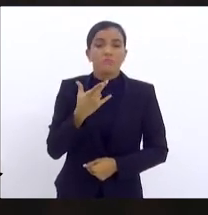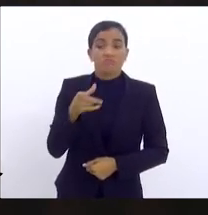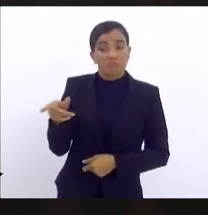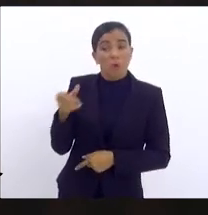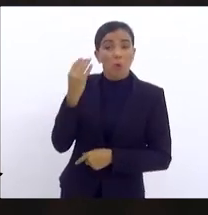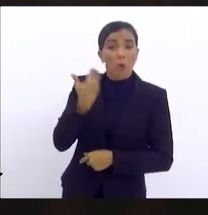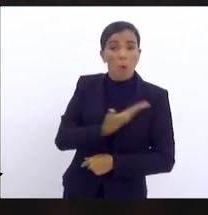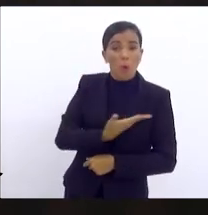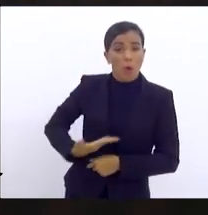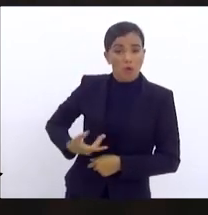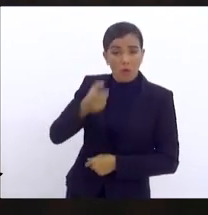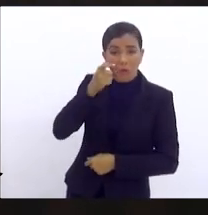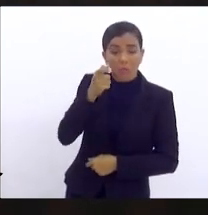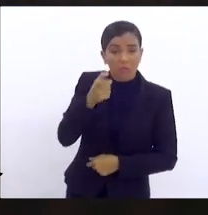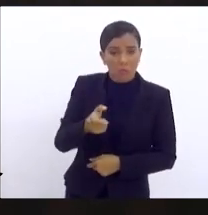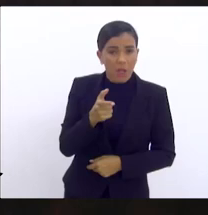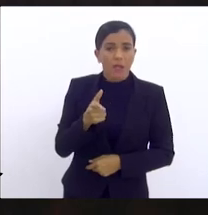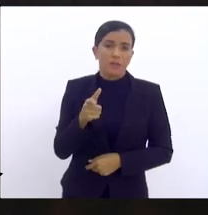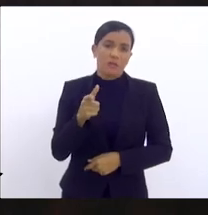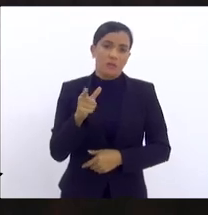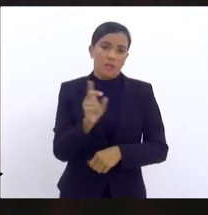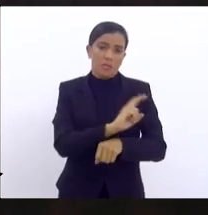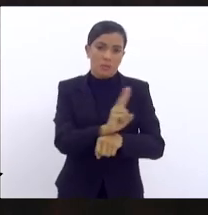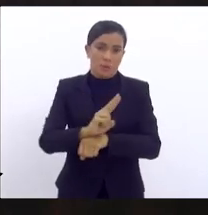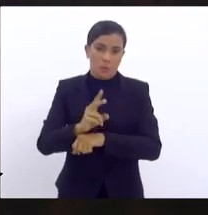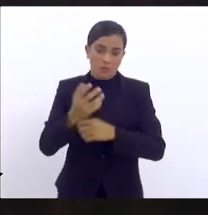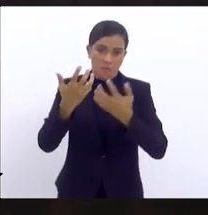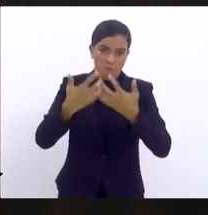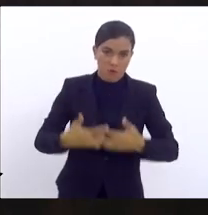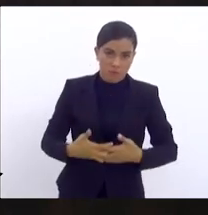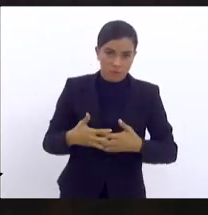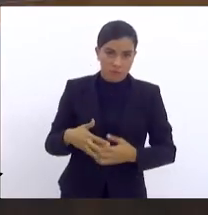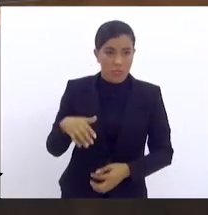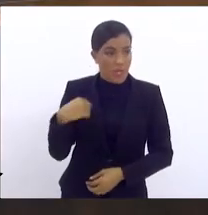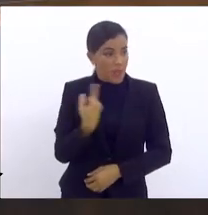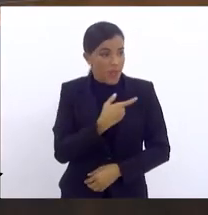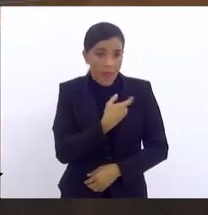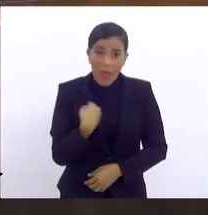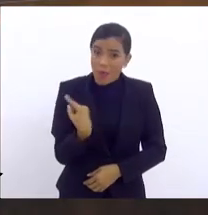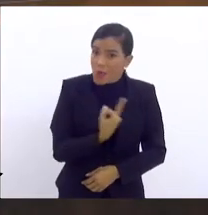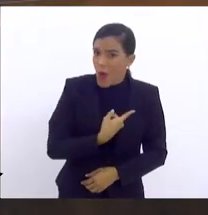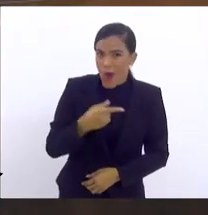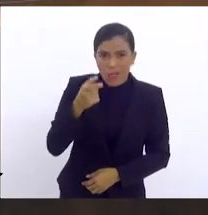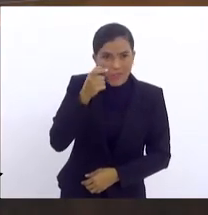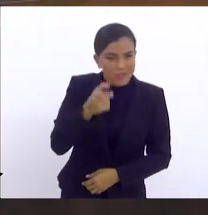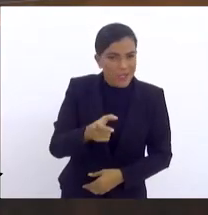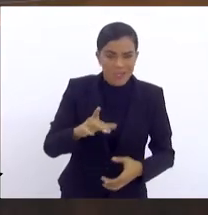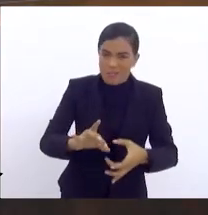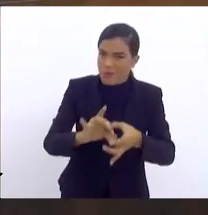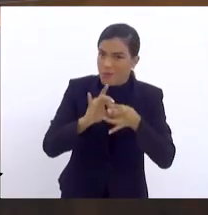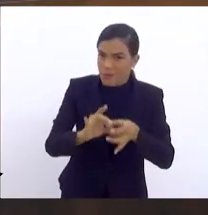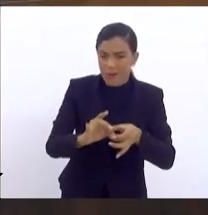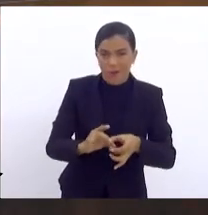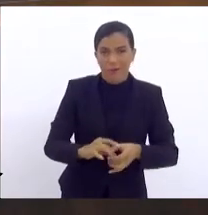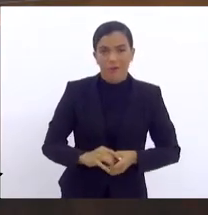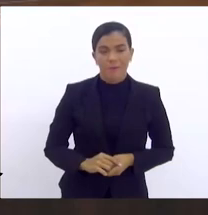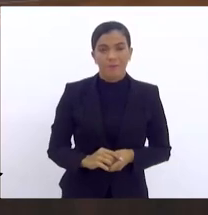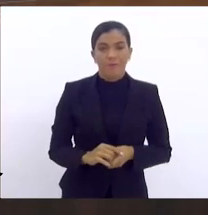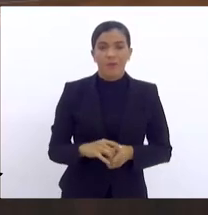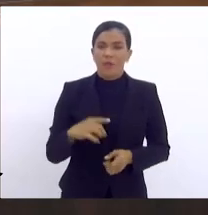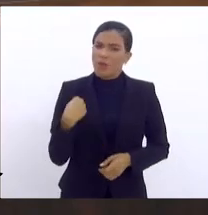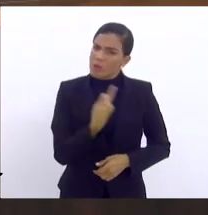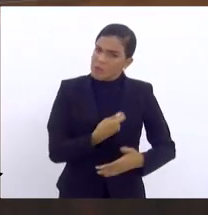que a nossa segurança funcione seu interesse nosso é união de todos lá mas a gente precisa o seguinte nós precisamos